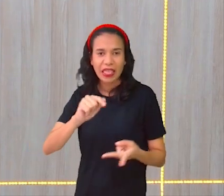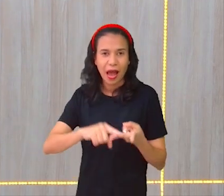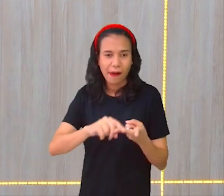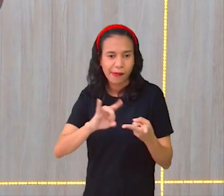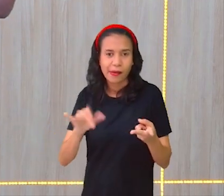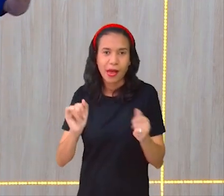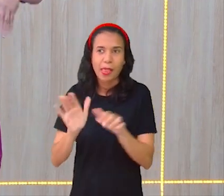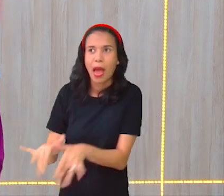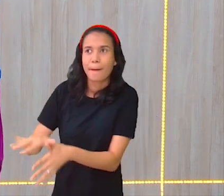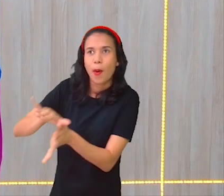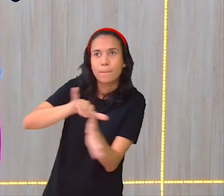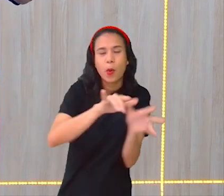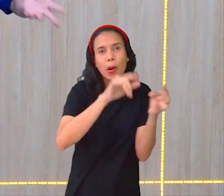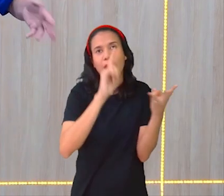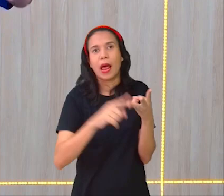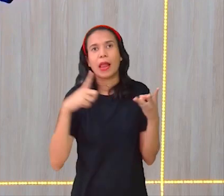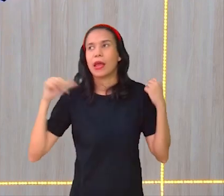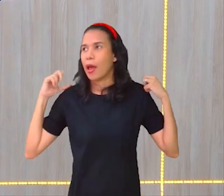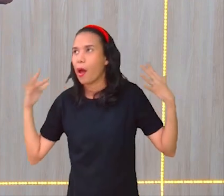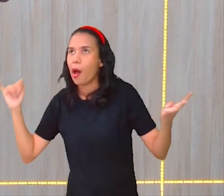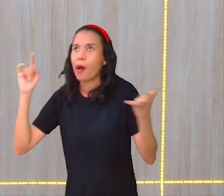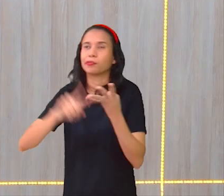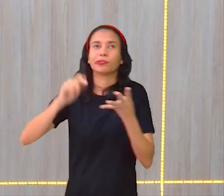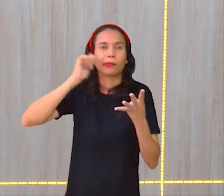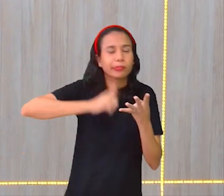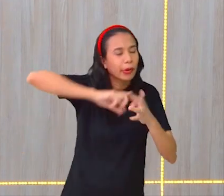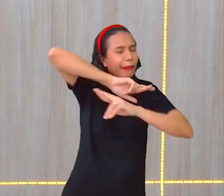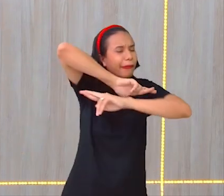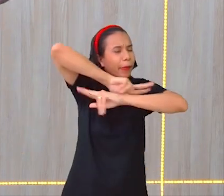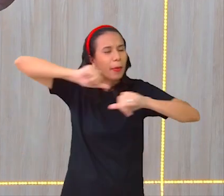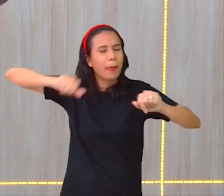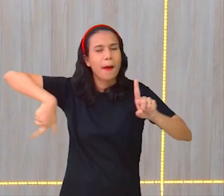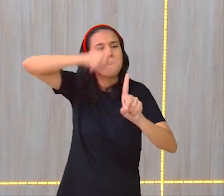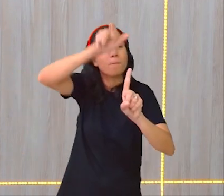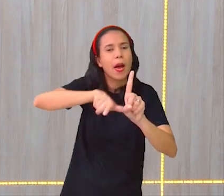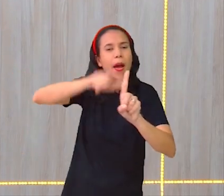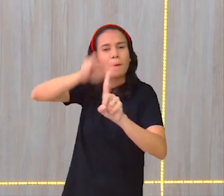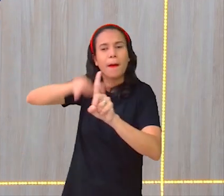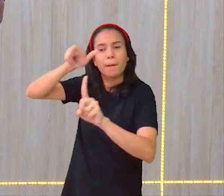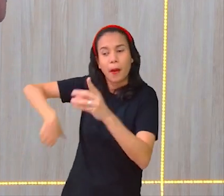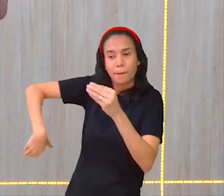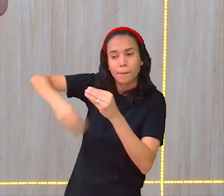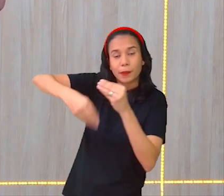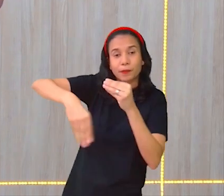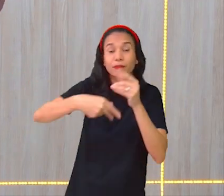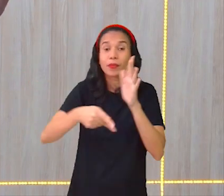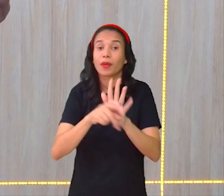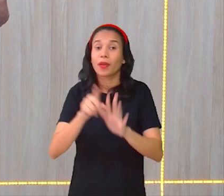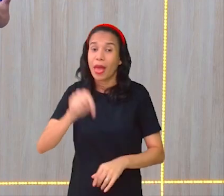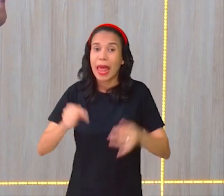também a borboleta, tem o anjo, tem a camponesa, tem uma série de personagens, porque ele é um